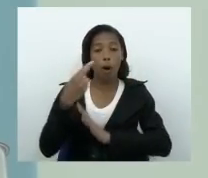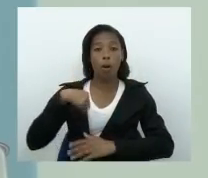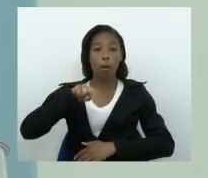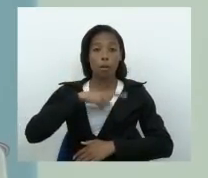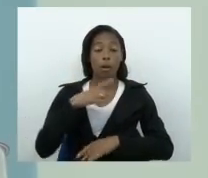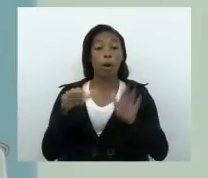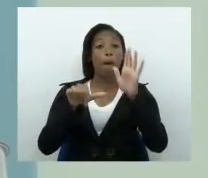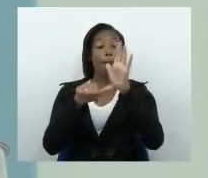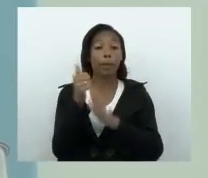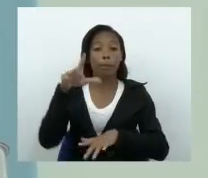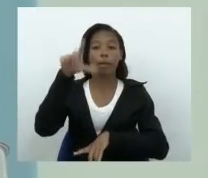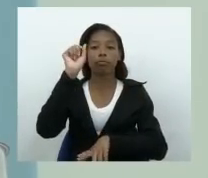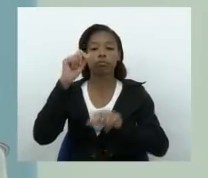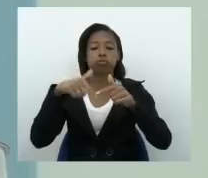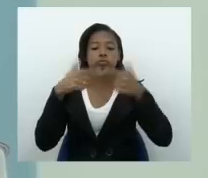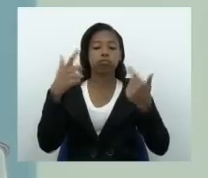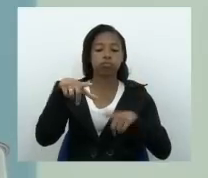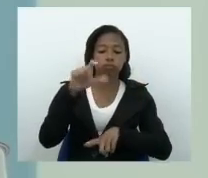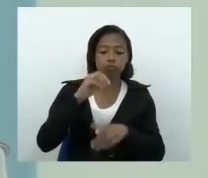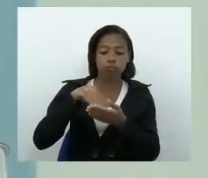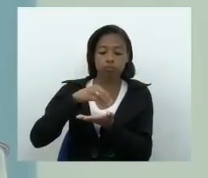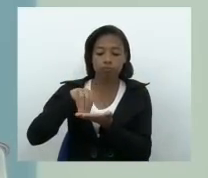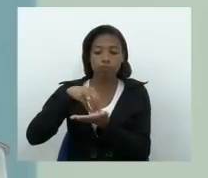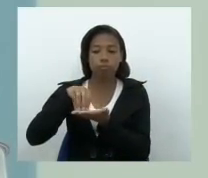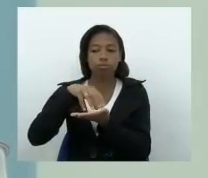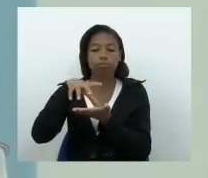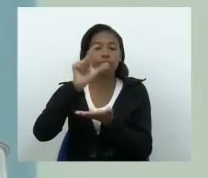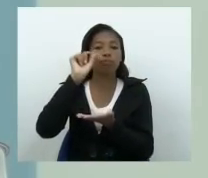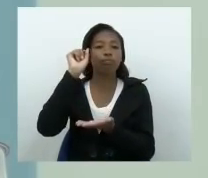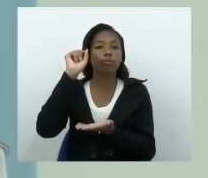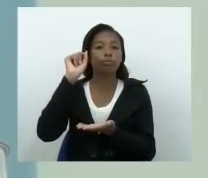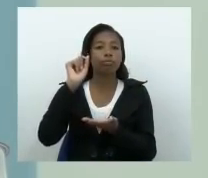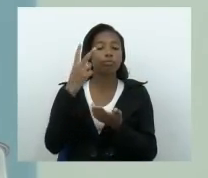primeiro jornalista a fazer a pergunta.